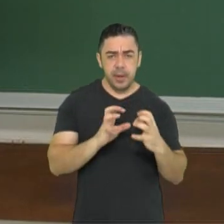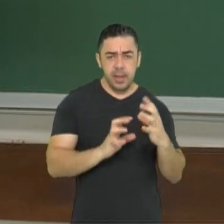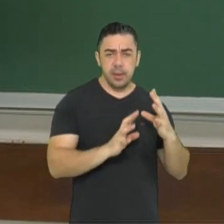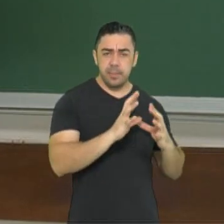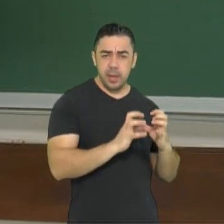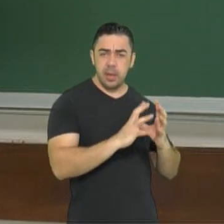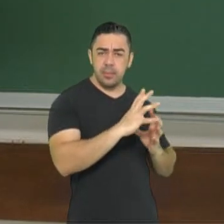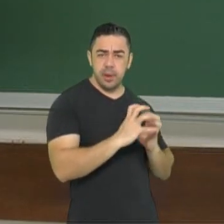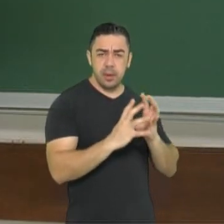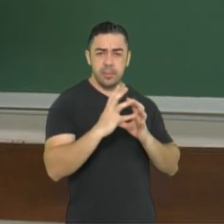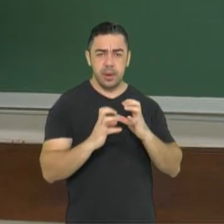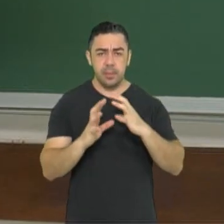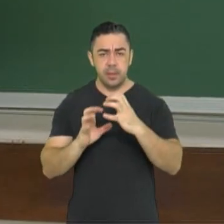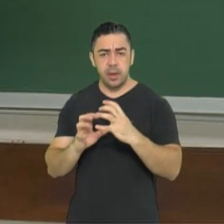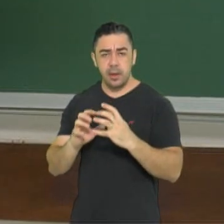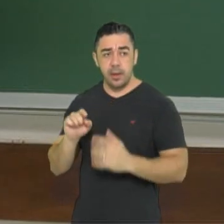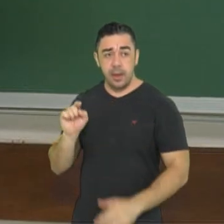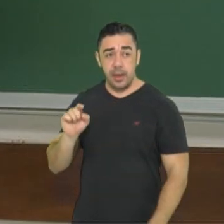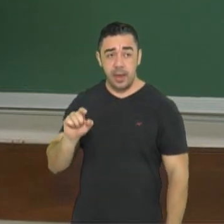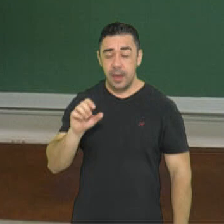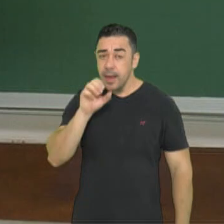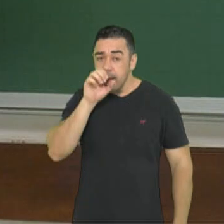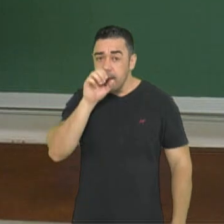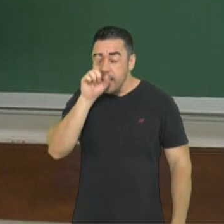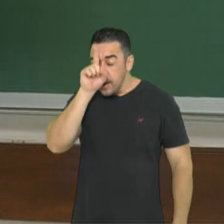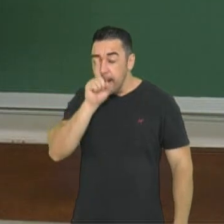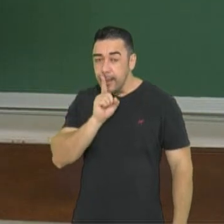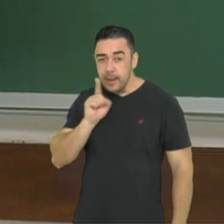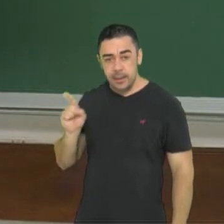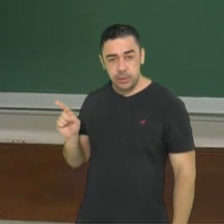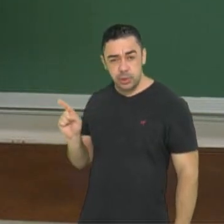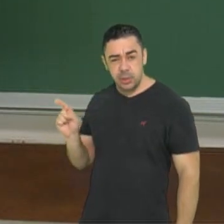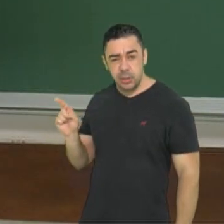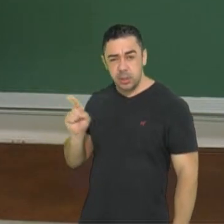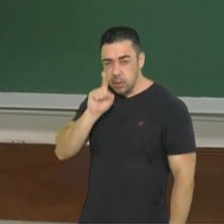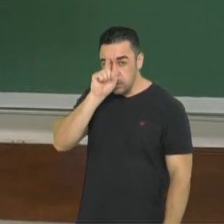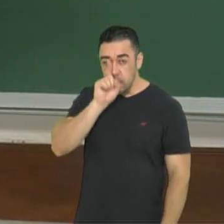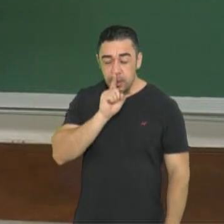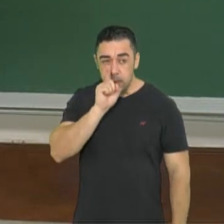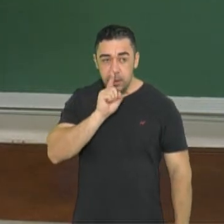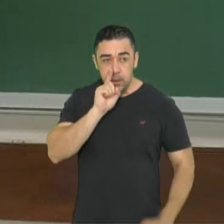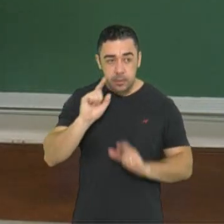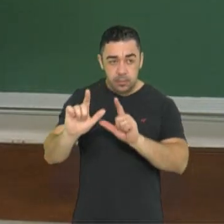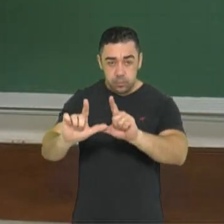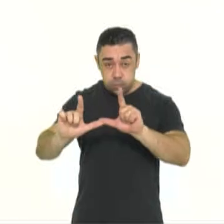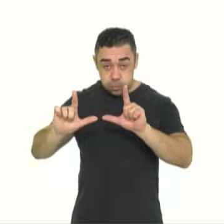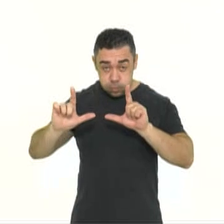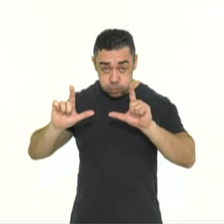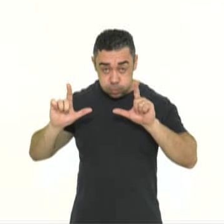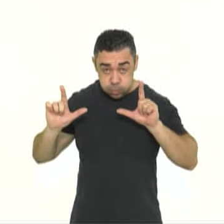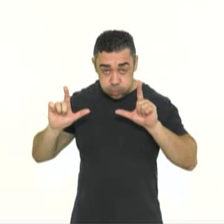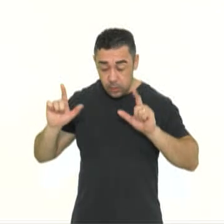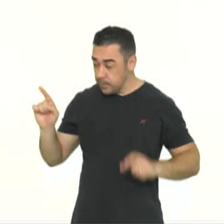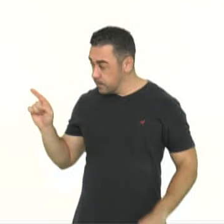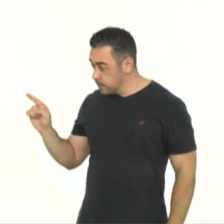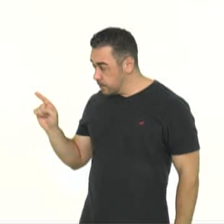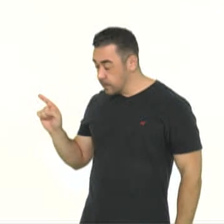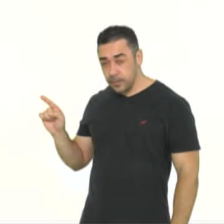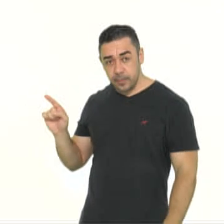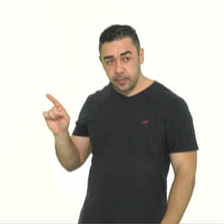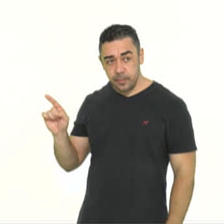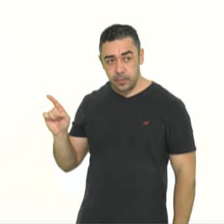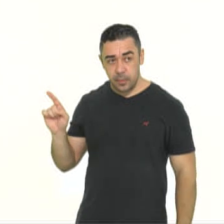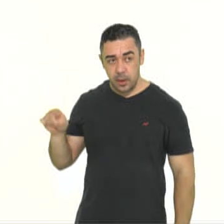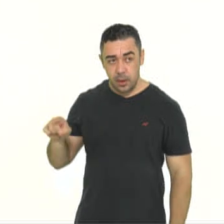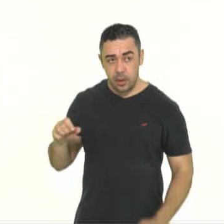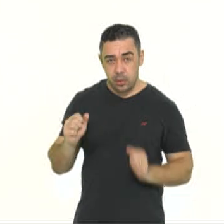entre eles. Do lado laranja, bem no finalzinho do lado direito, o Satoru dando aquele foco comigo aqui no estúdio, junto comigo, para a